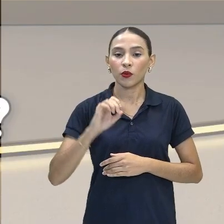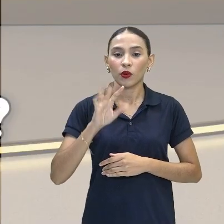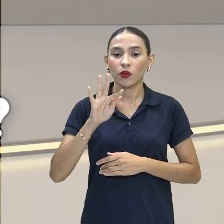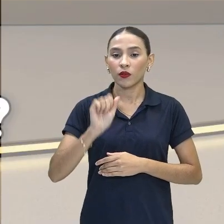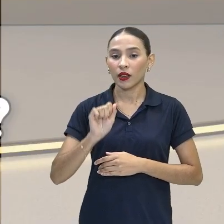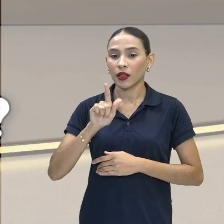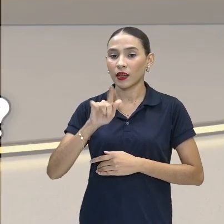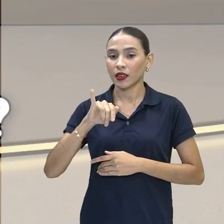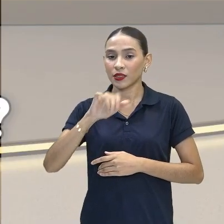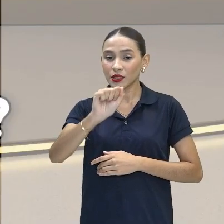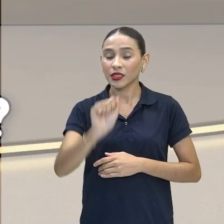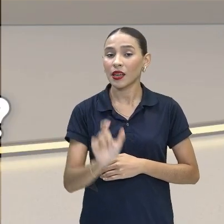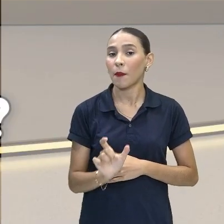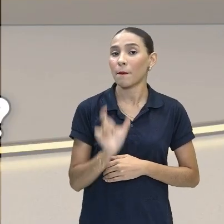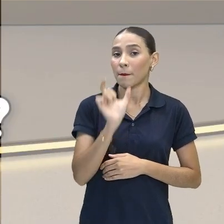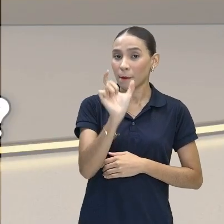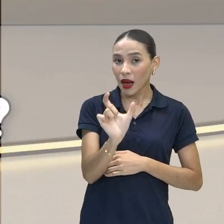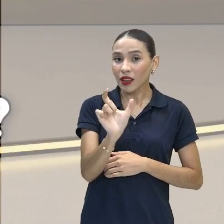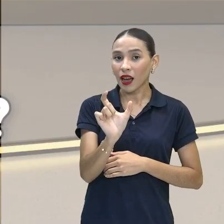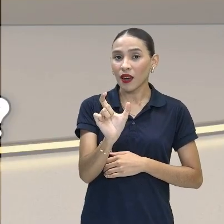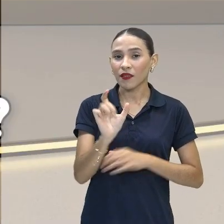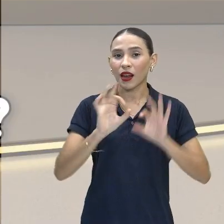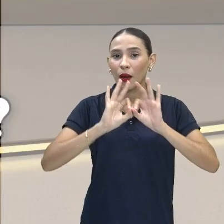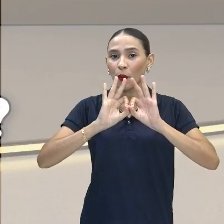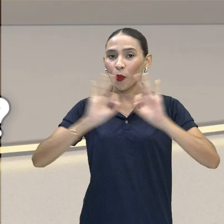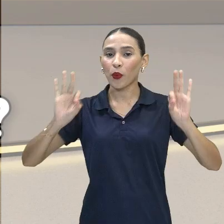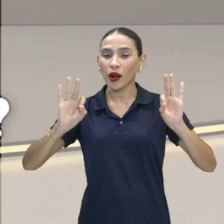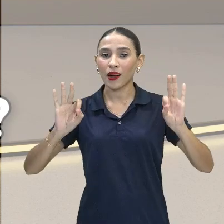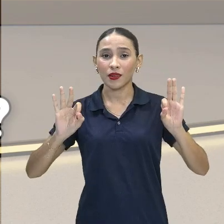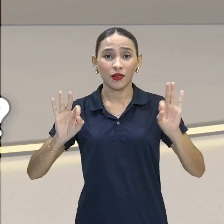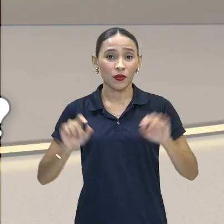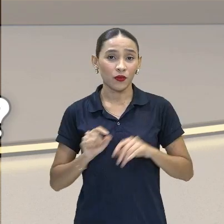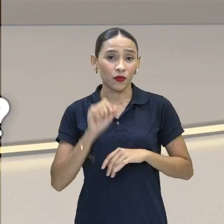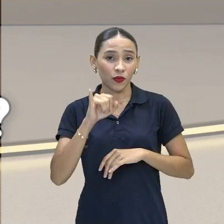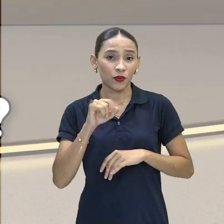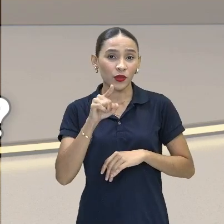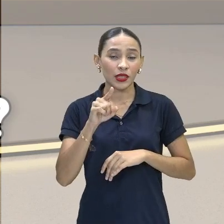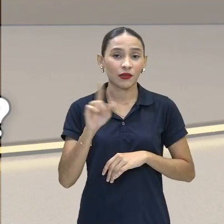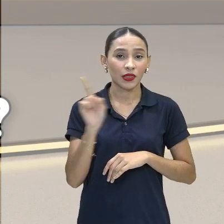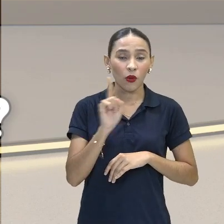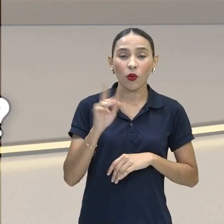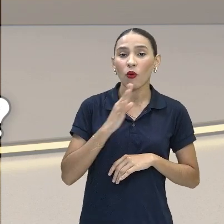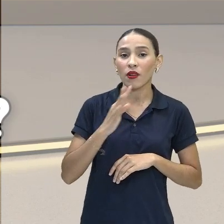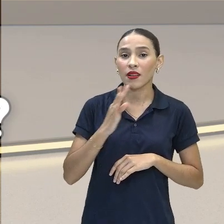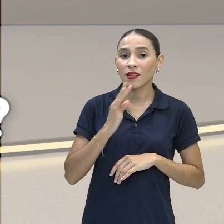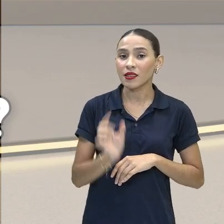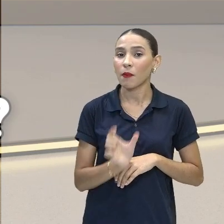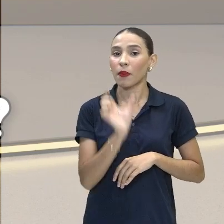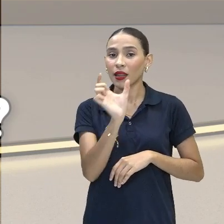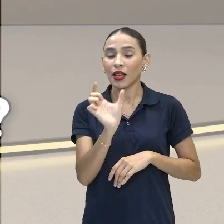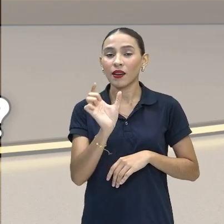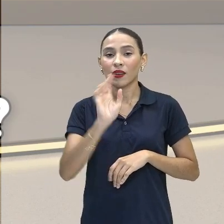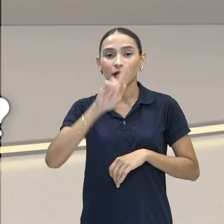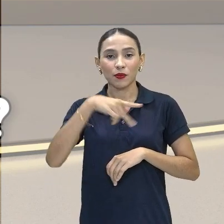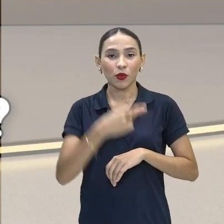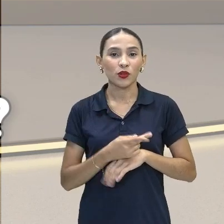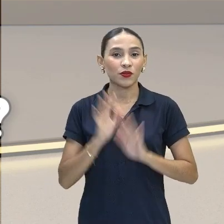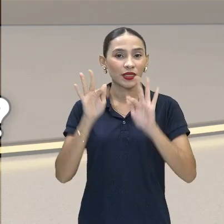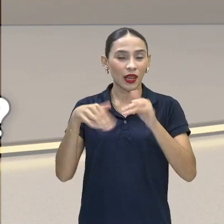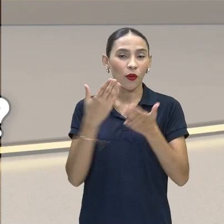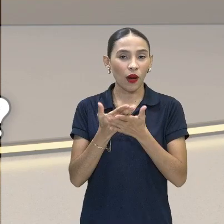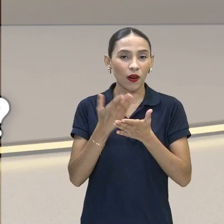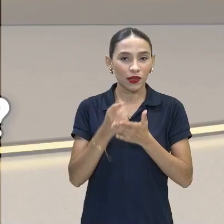antropofagia? Uma palavra comprida, talvez você não conheça o termo, mas certamente ao final desta aula você vai estar